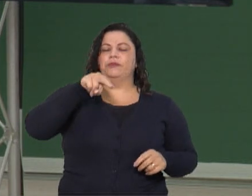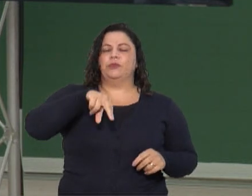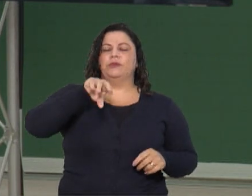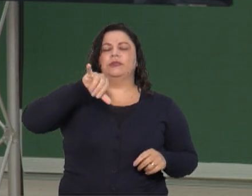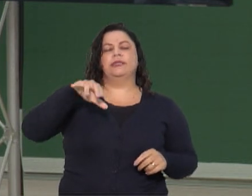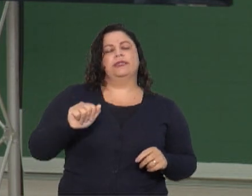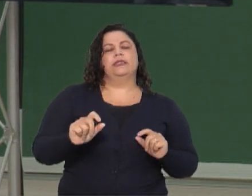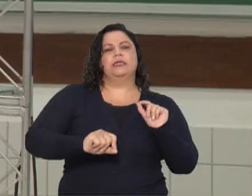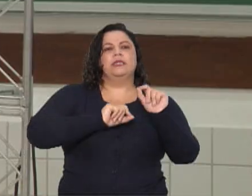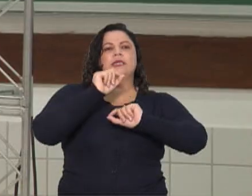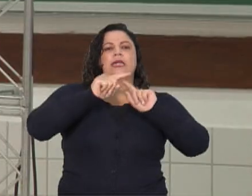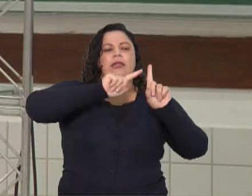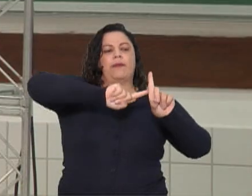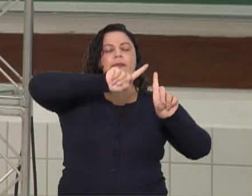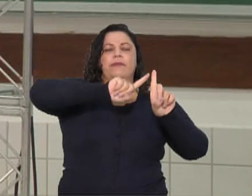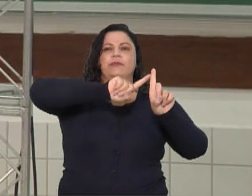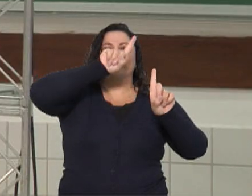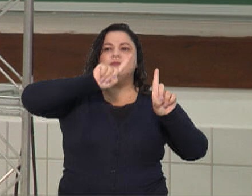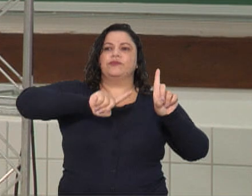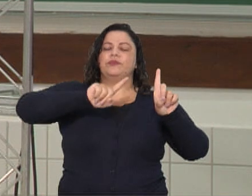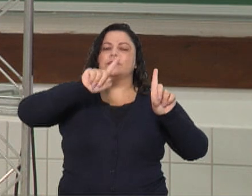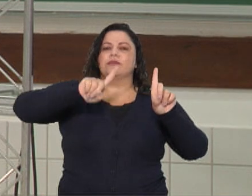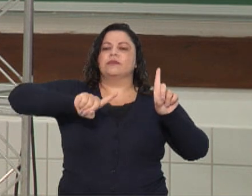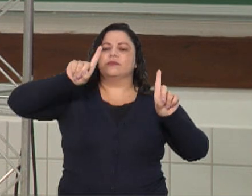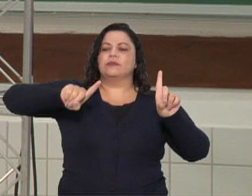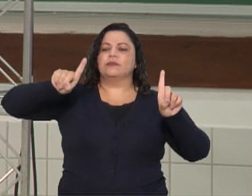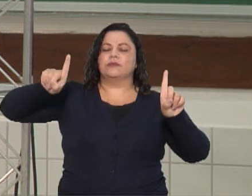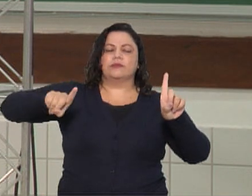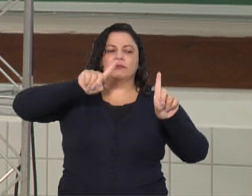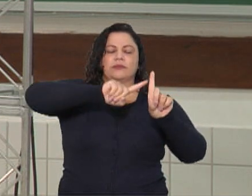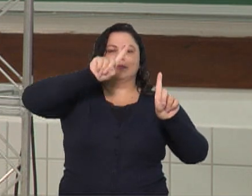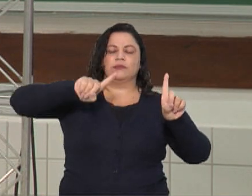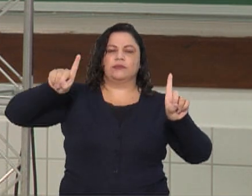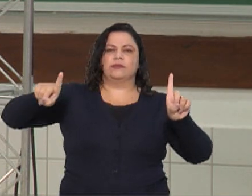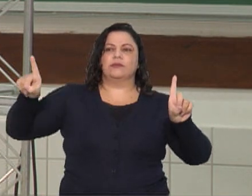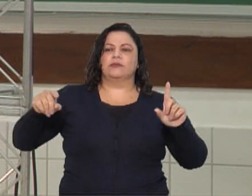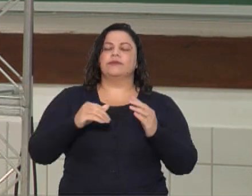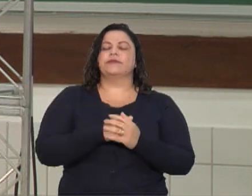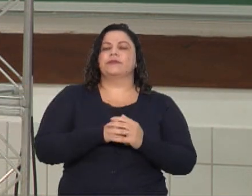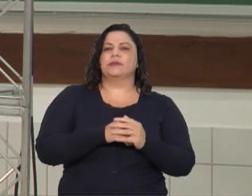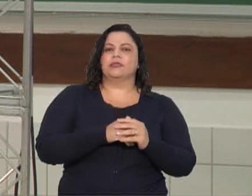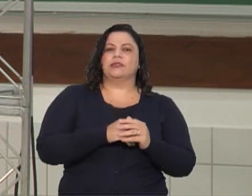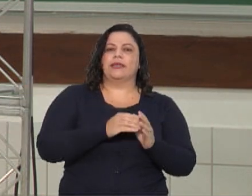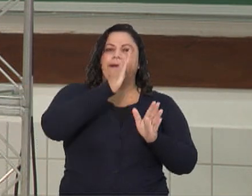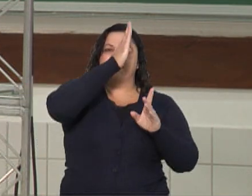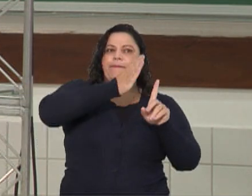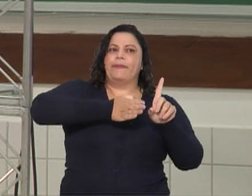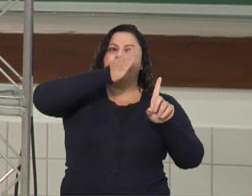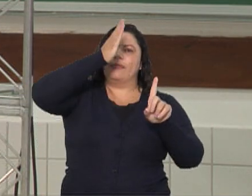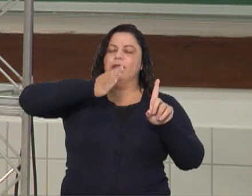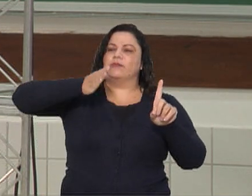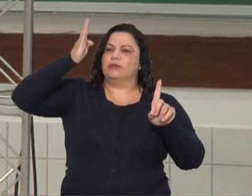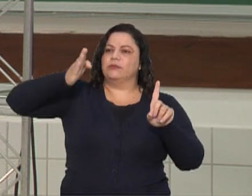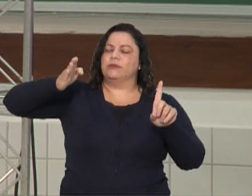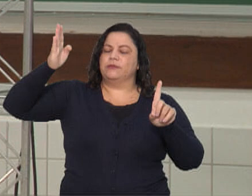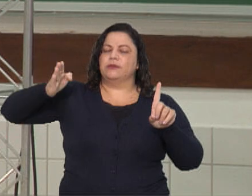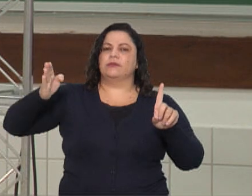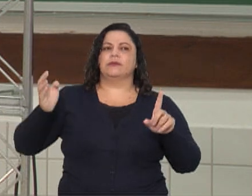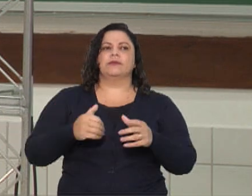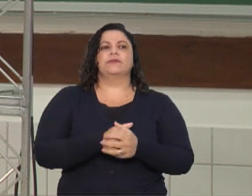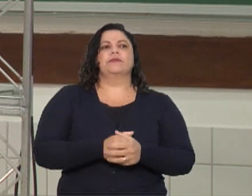tem uma dimensão vertical, lembrando que a melodia, ela tinha uma dimensão horizontal, que eu falei que é como um caminhar, em